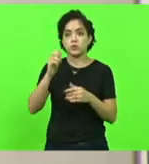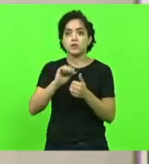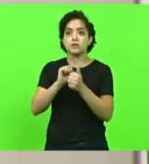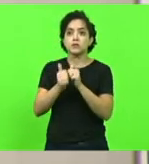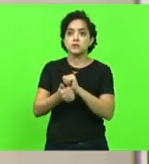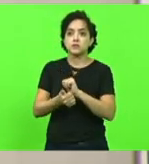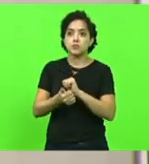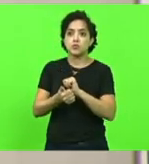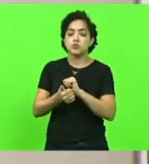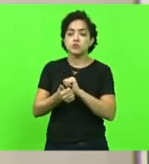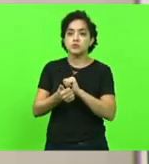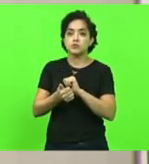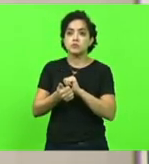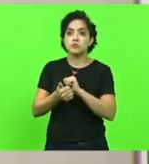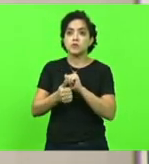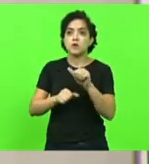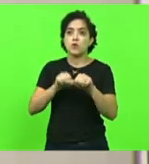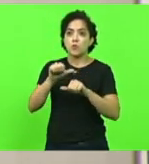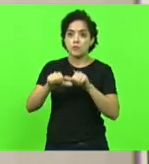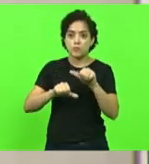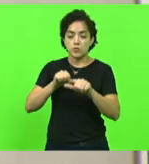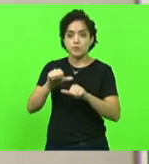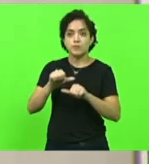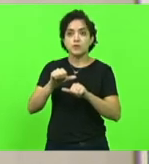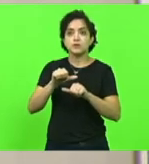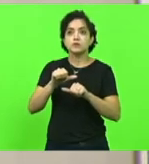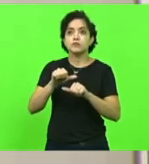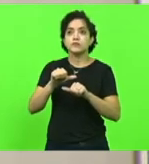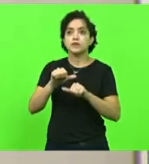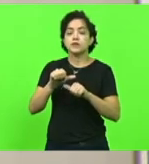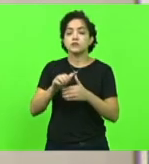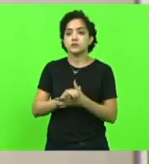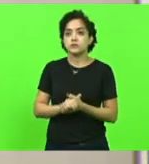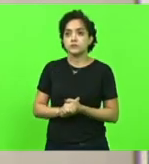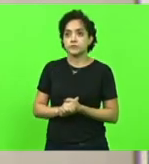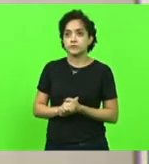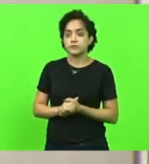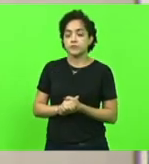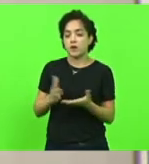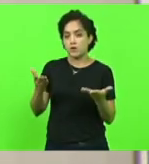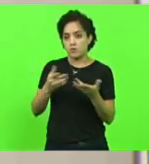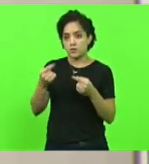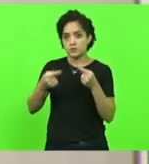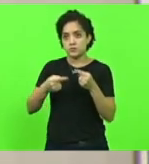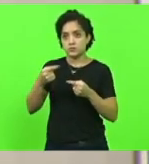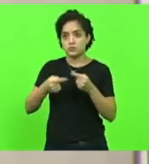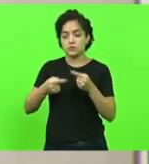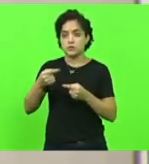com uma emenda substitutiva global e subemenda modificativa em discussão.